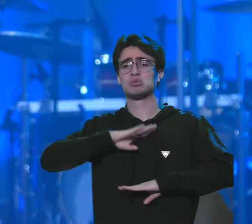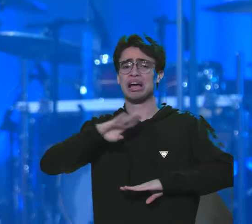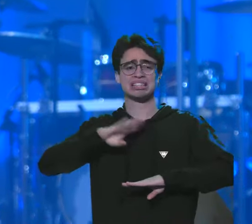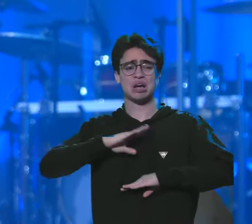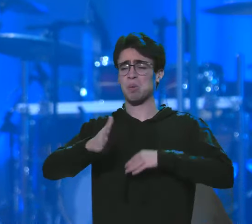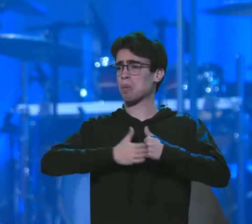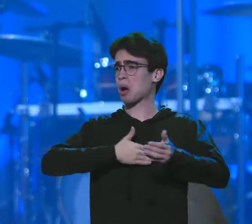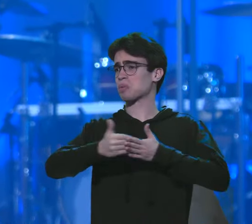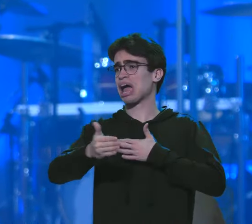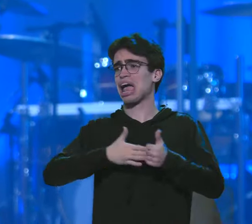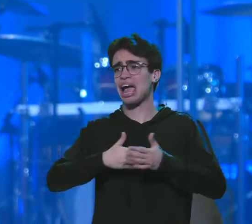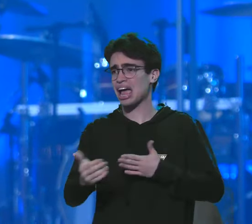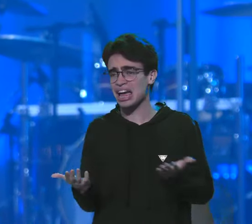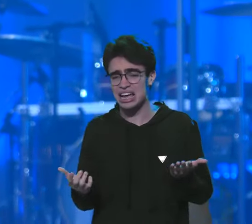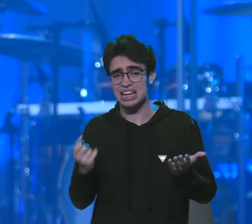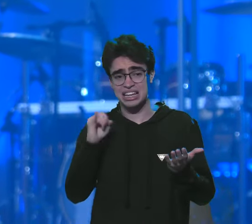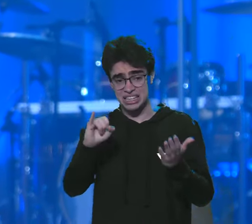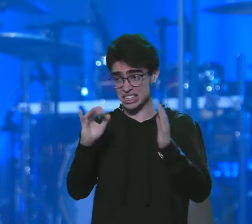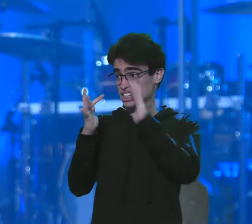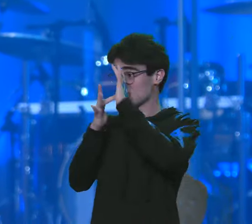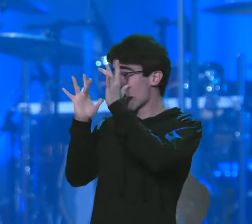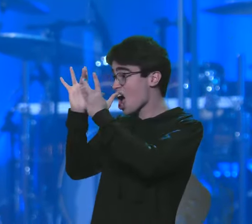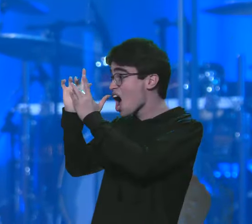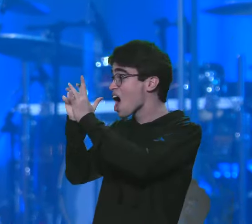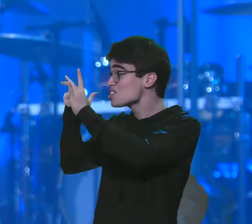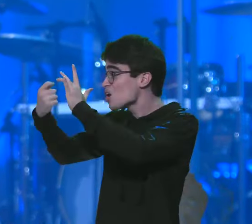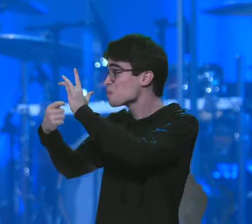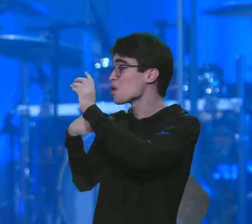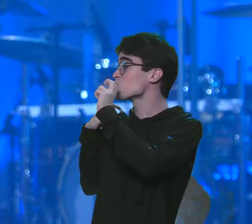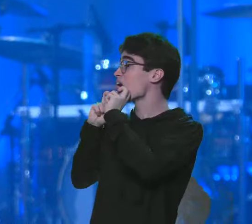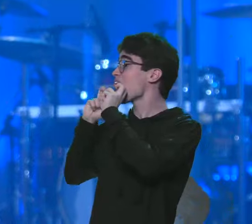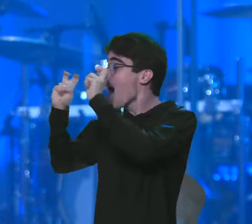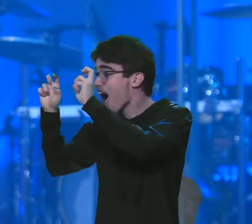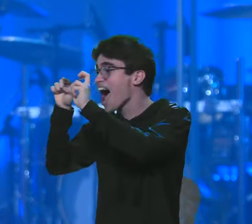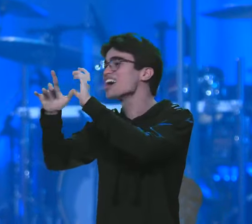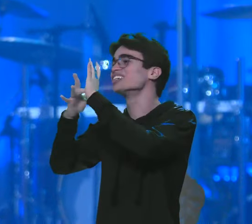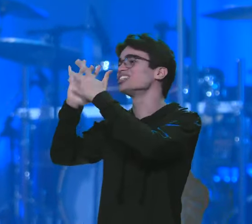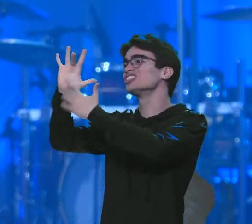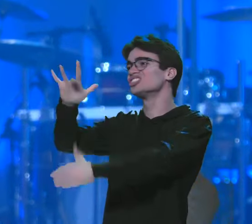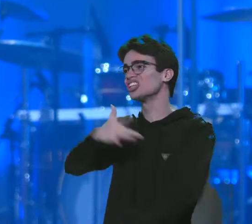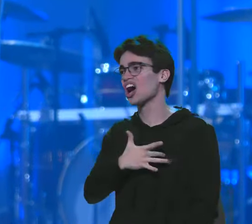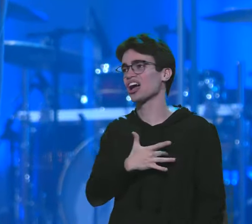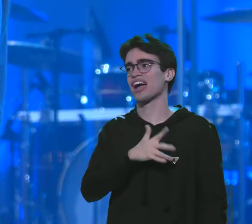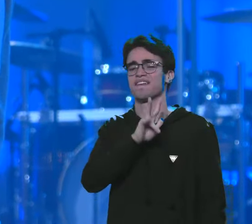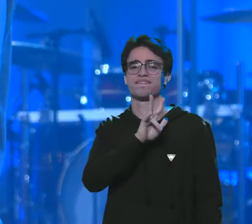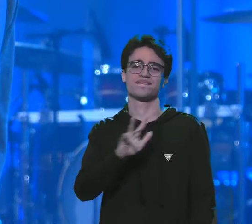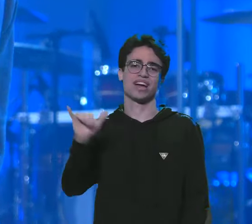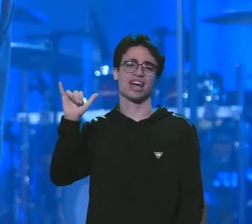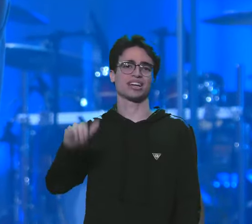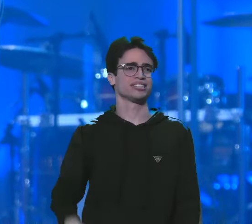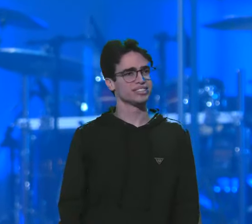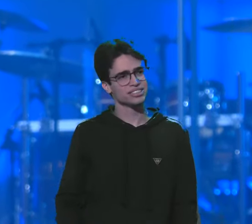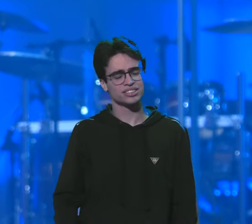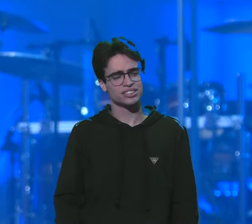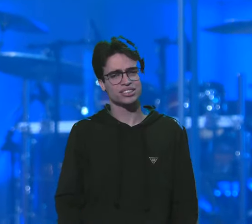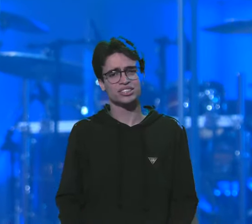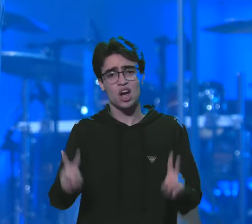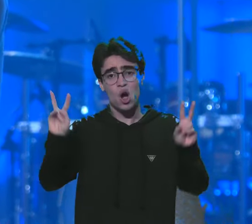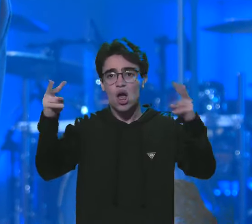condição, se nós clamarmos o nome de Jesus, Ele vai nos visitar. Olha aqui para